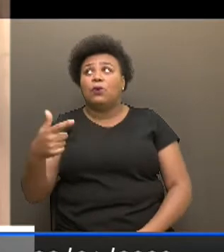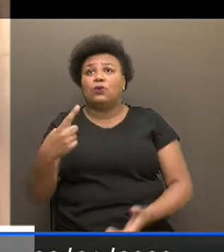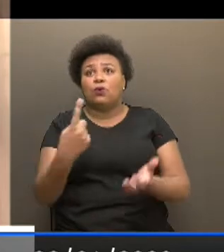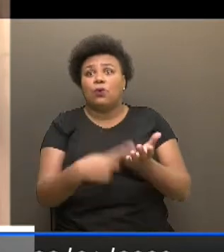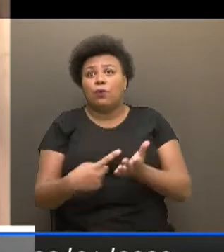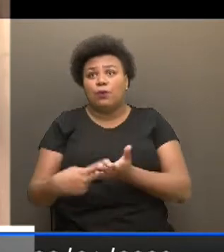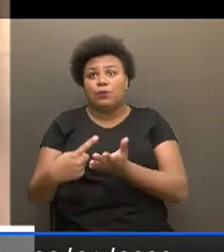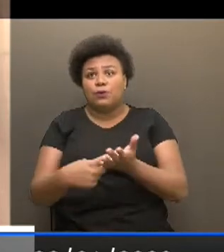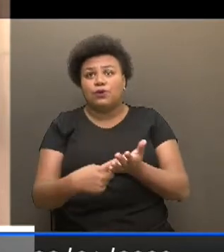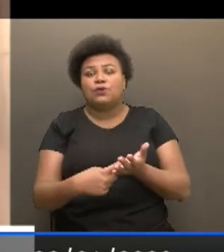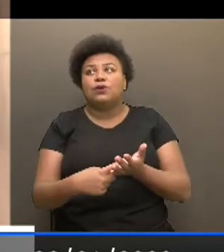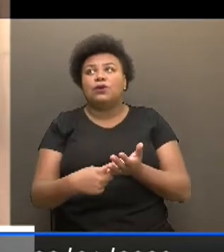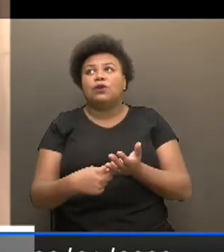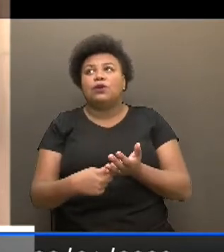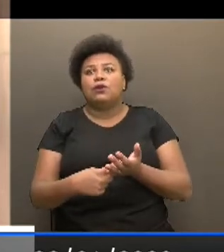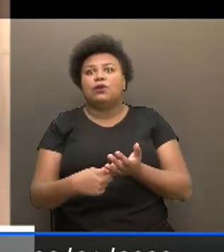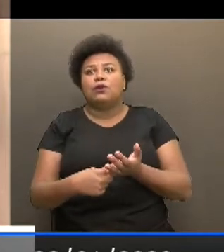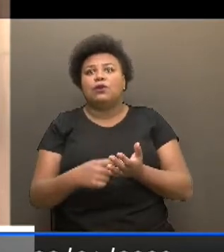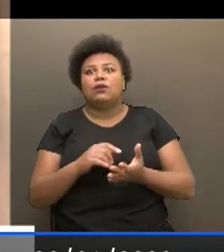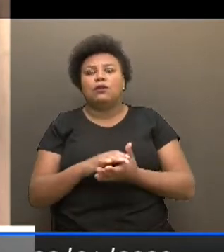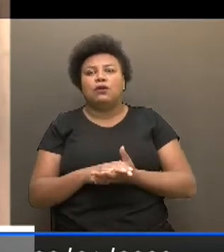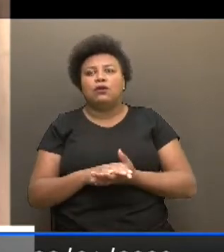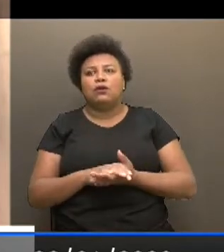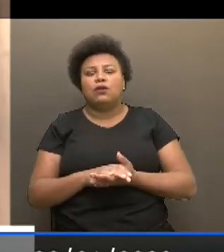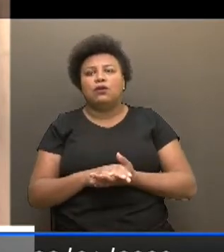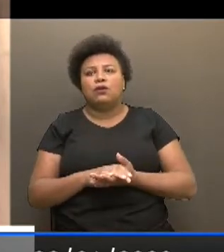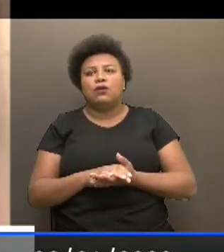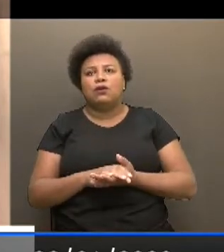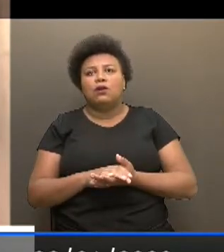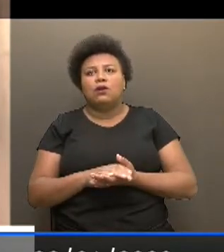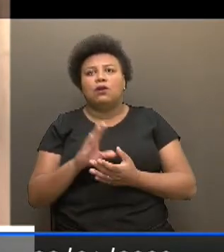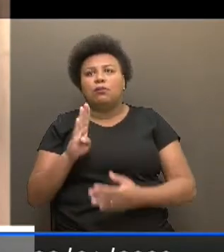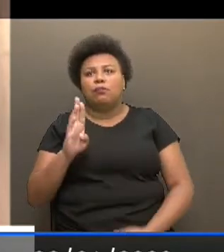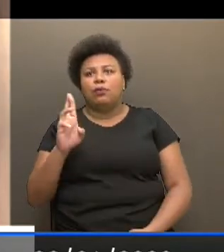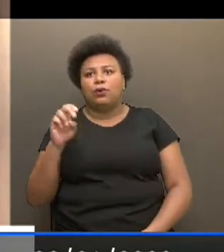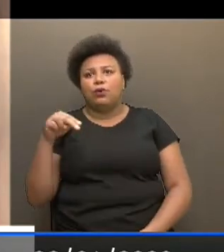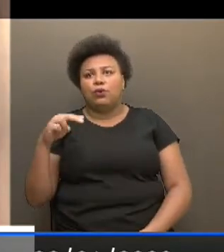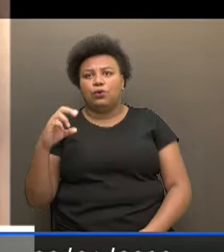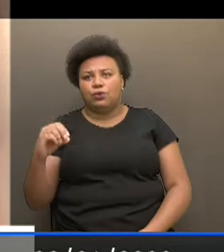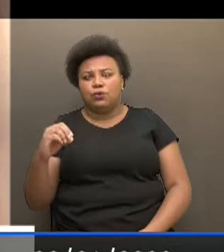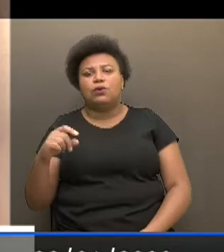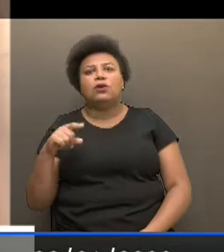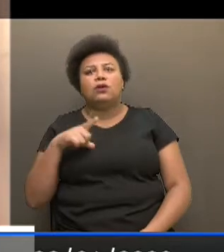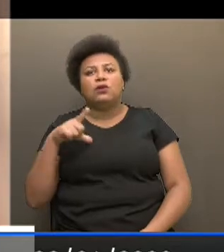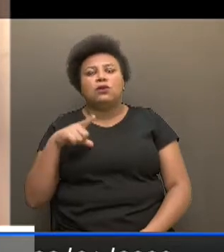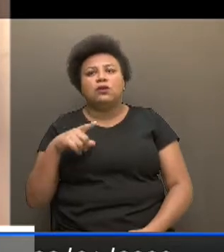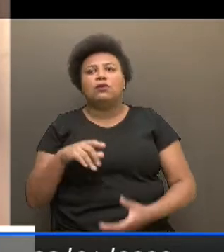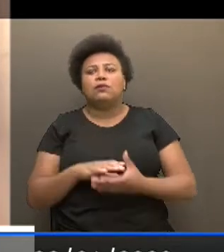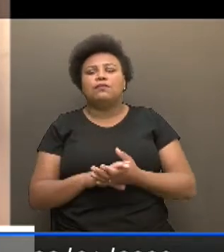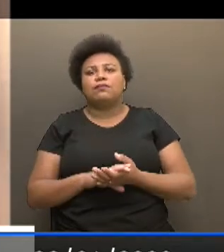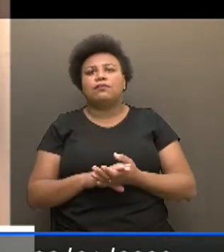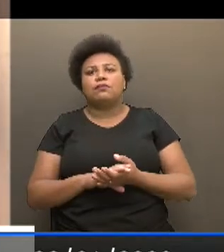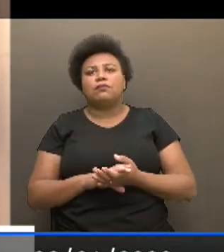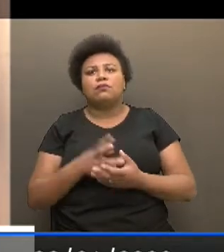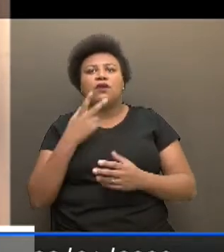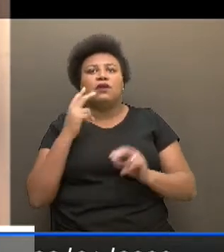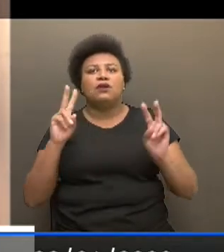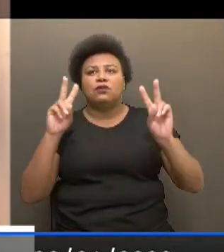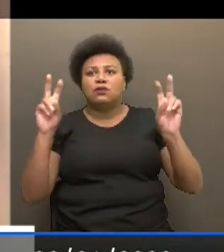compromisso, exatamente uma ligação com o doutor Bruno Bianco, para tratar desse tema mesmo.